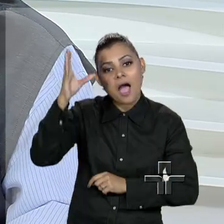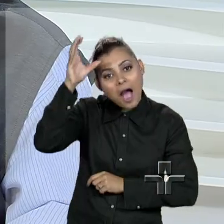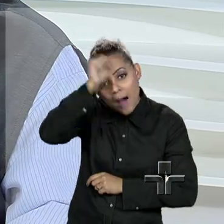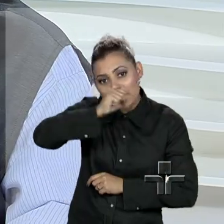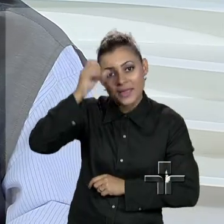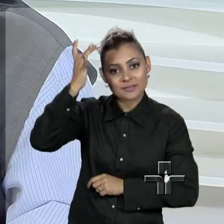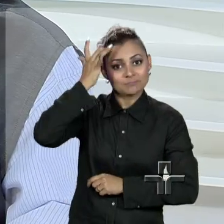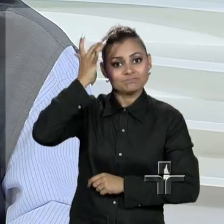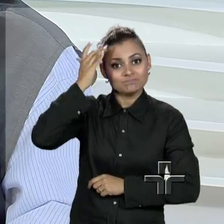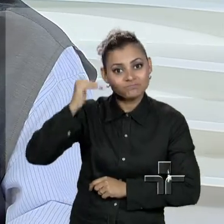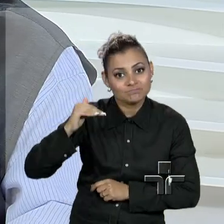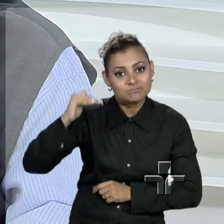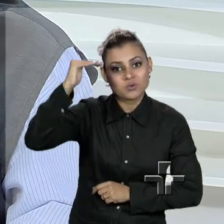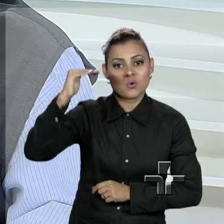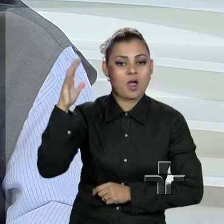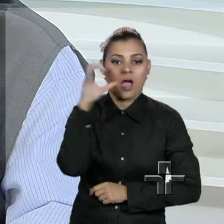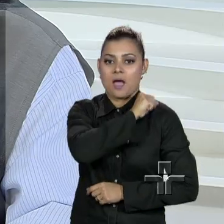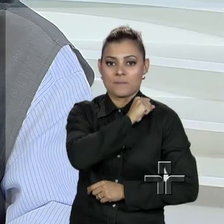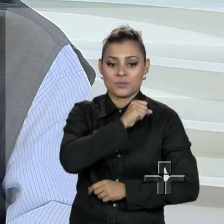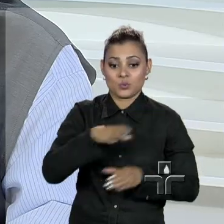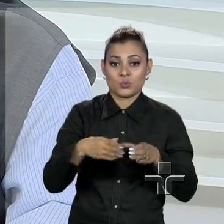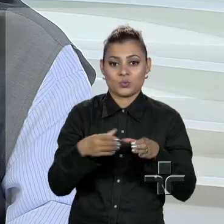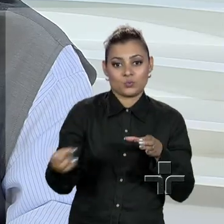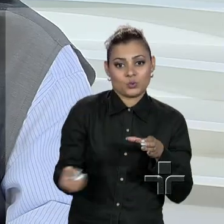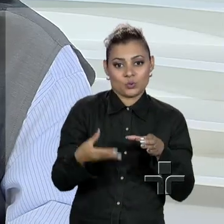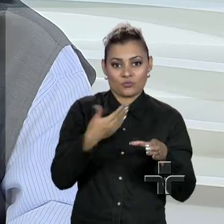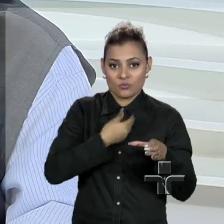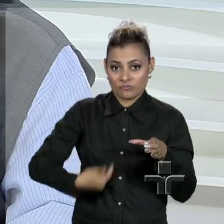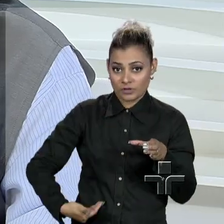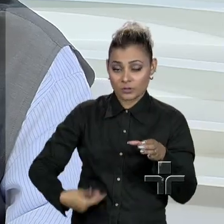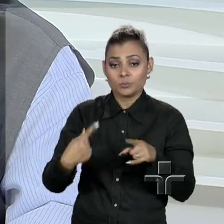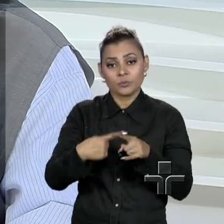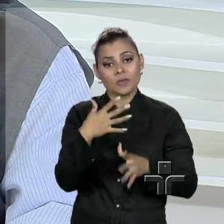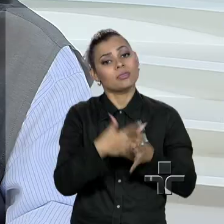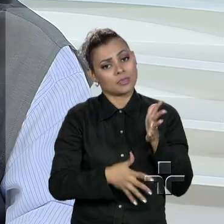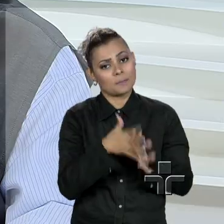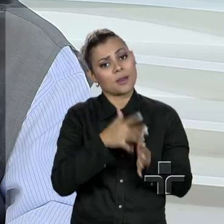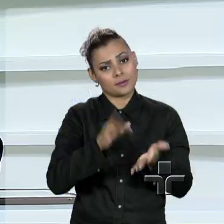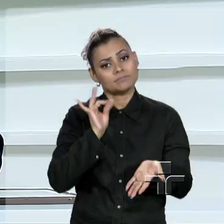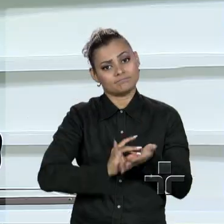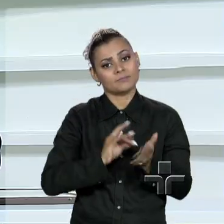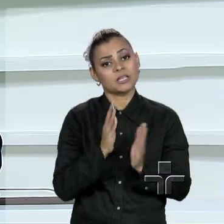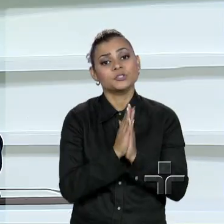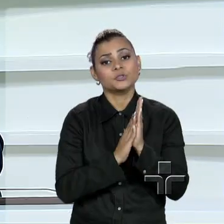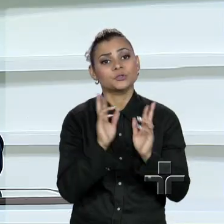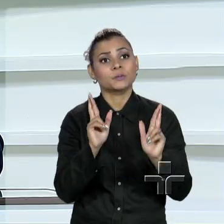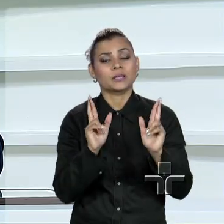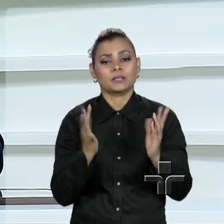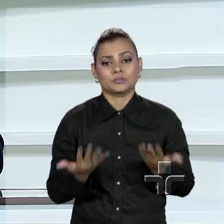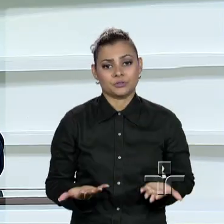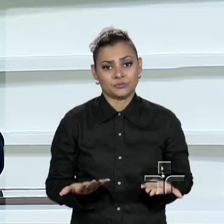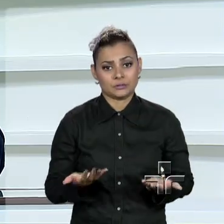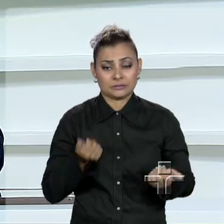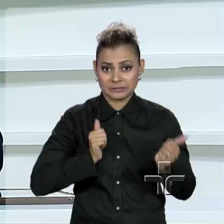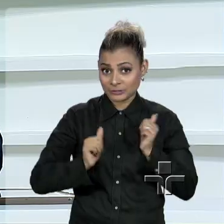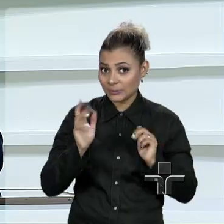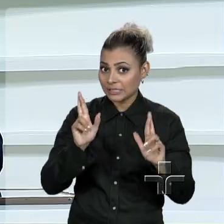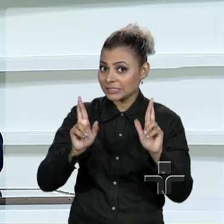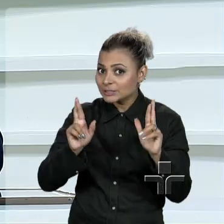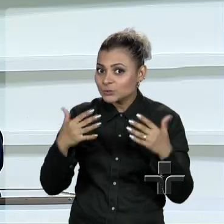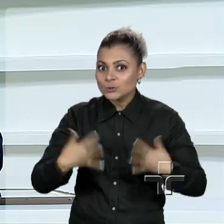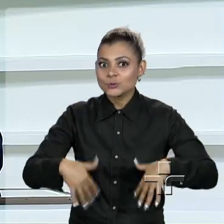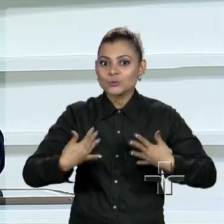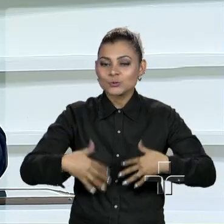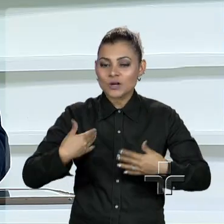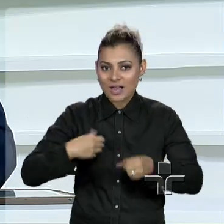porque, de fato, isso atrapalha demais as expectativas. E o senhor estava com expectativas fortes no